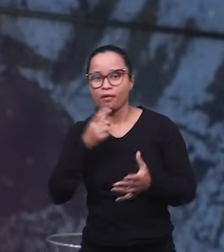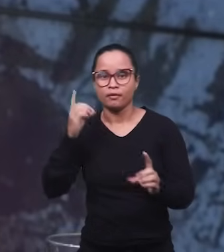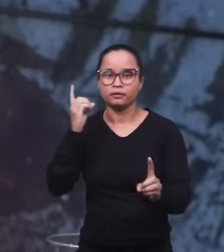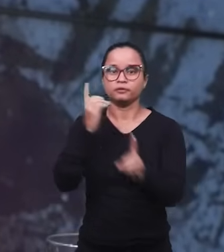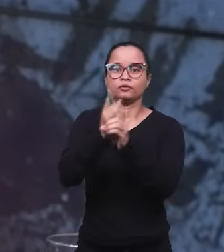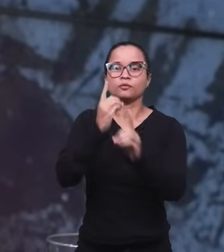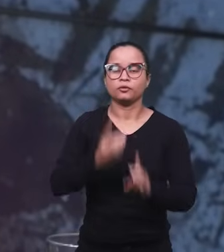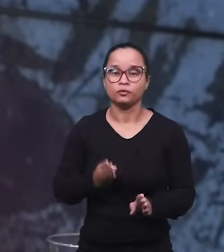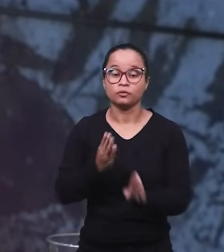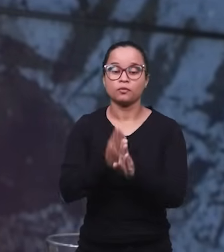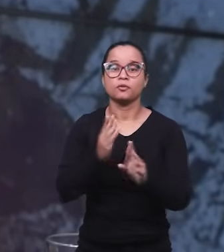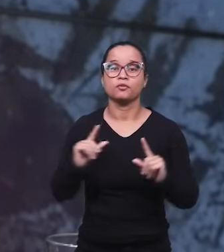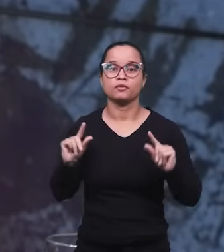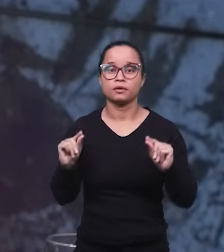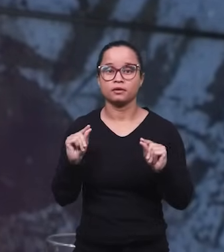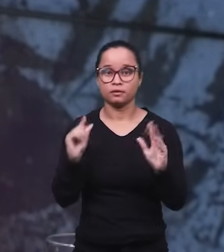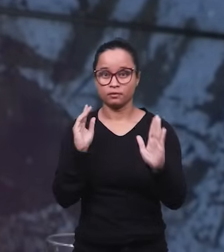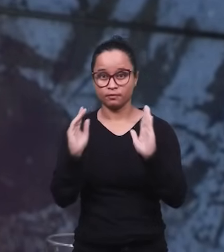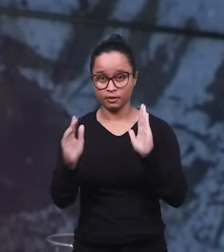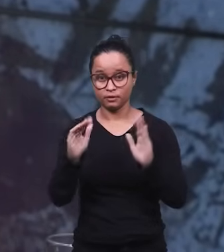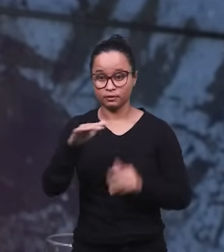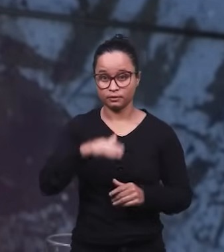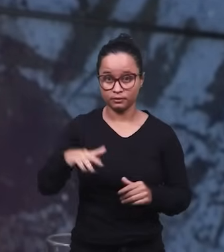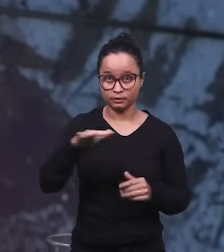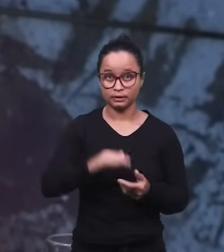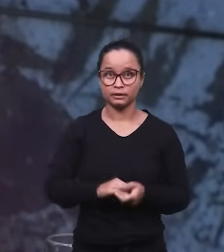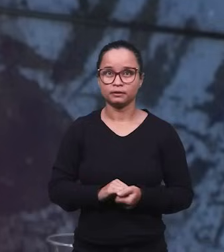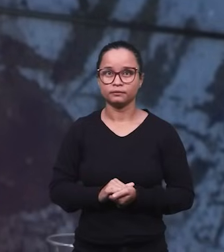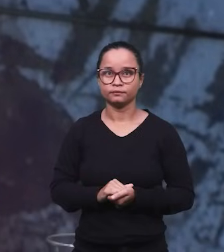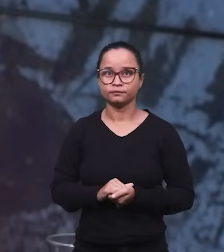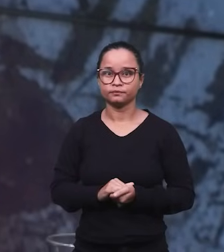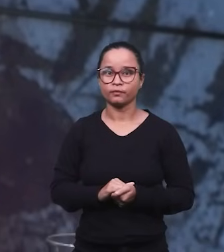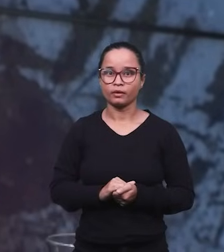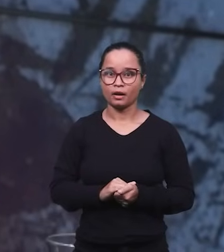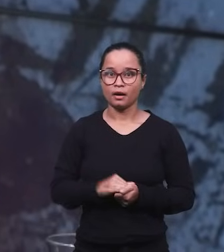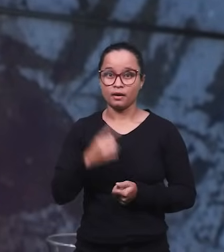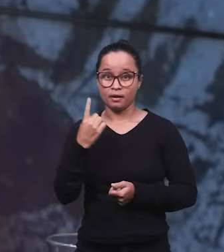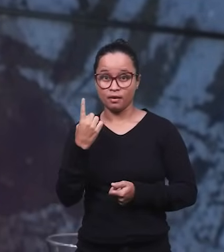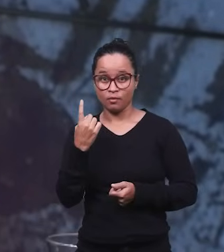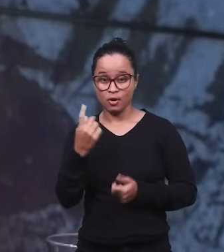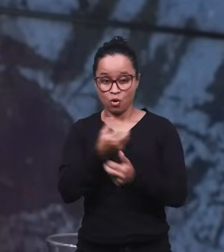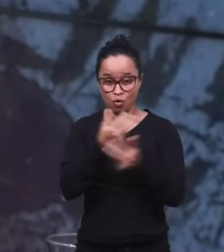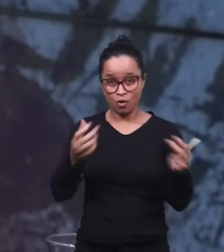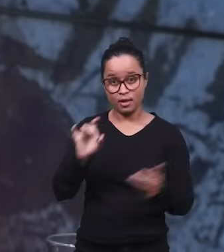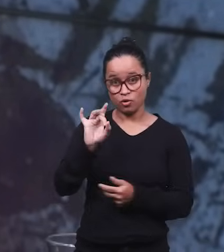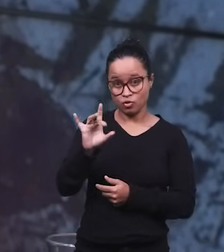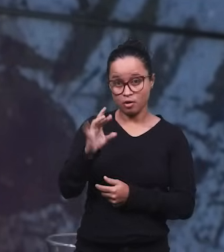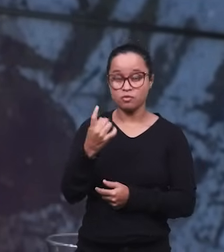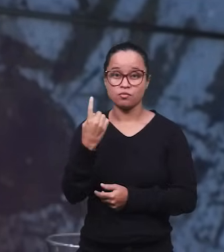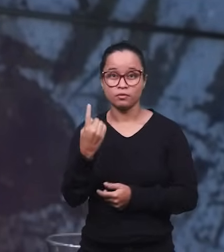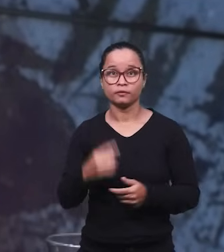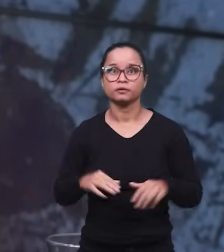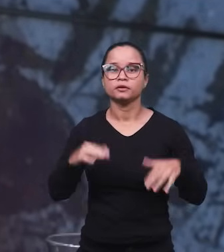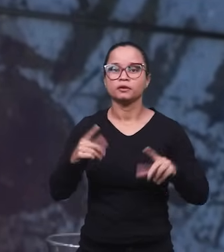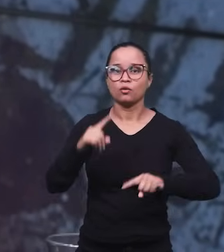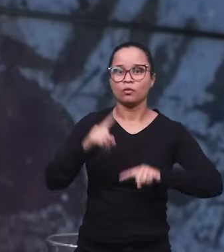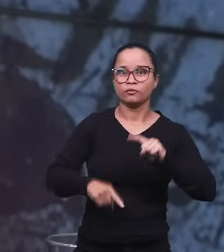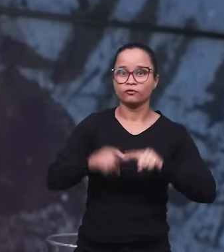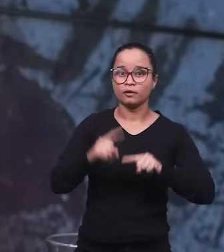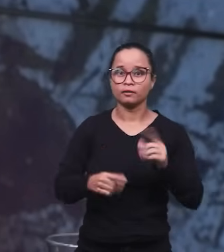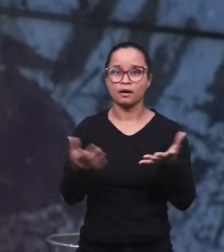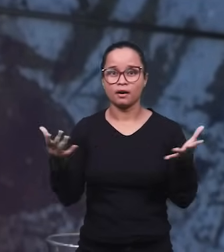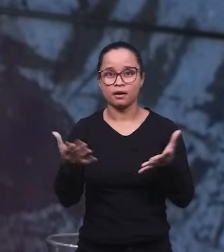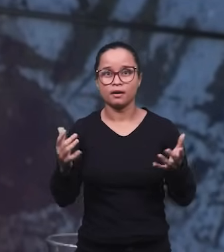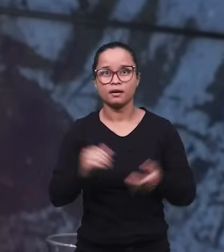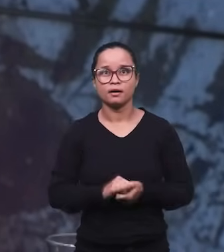descobriu? Ele descobriu que o tempo e o espaço é uma coisa só. Então, os objetos